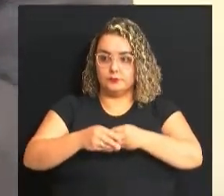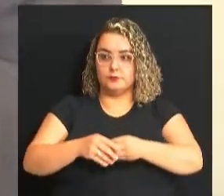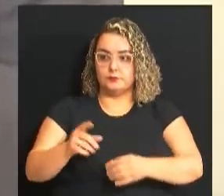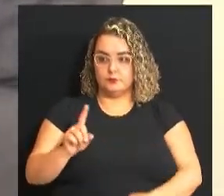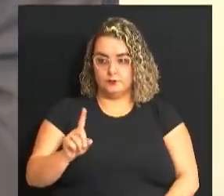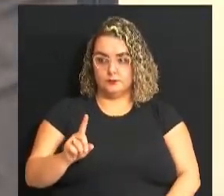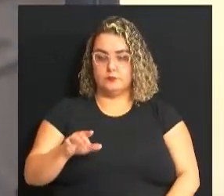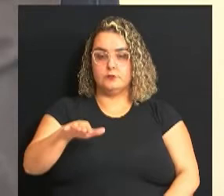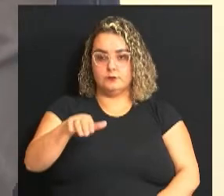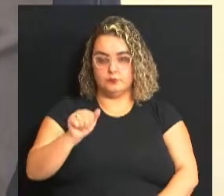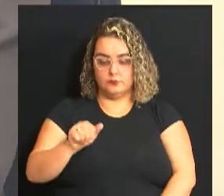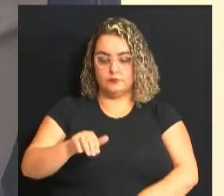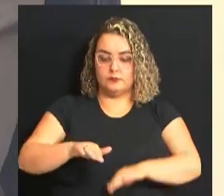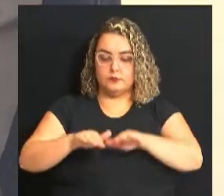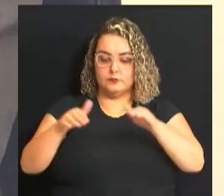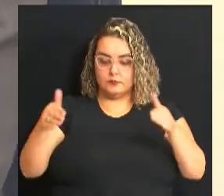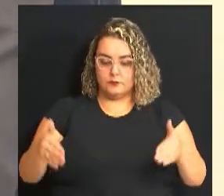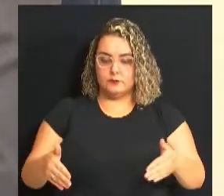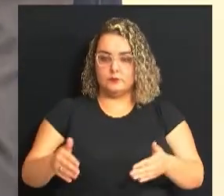chamar à mesa